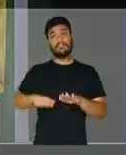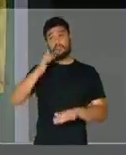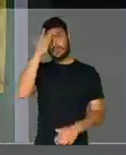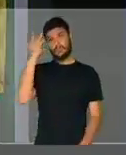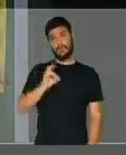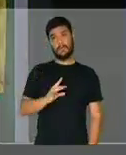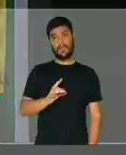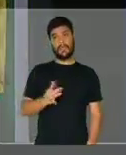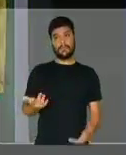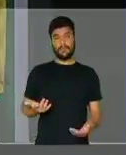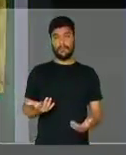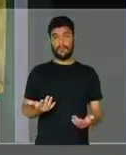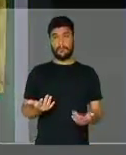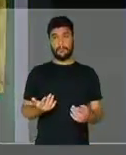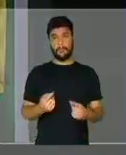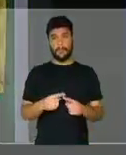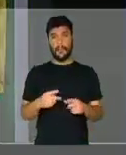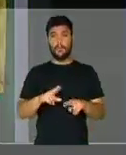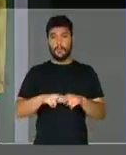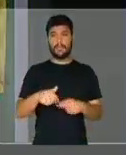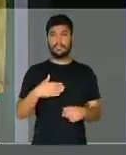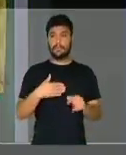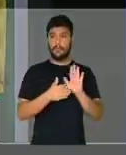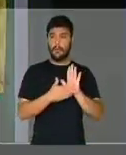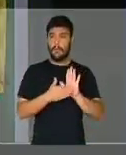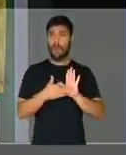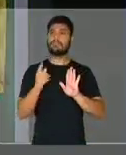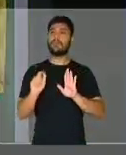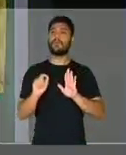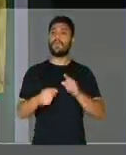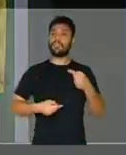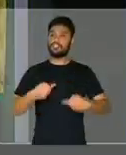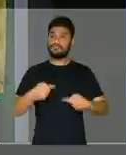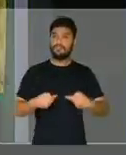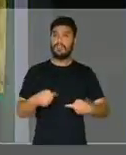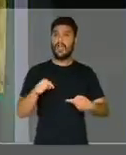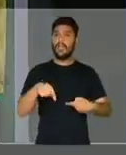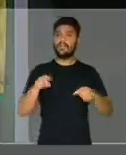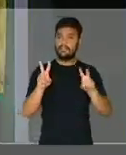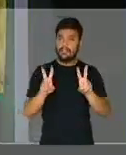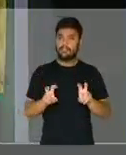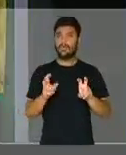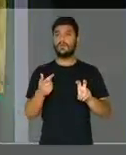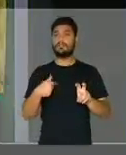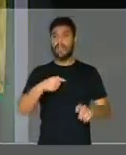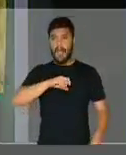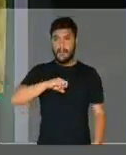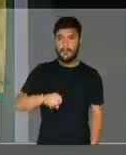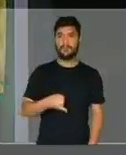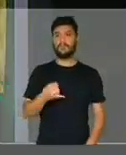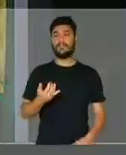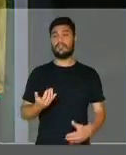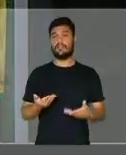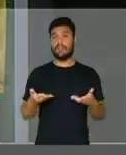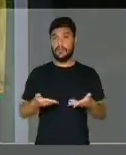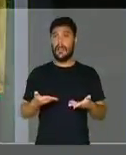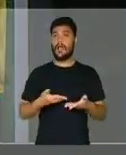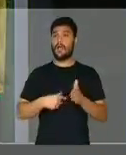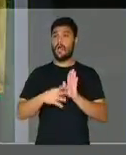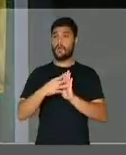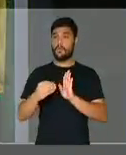proposta, é fundamental que debatamos largamente o assunto e, o quanto antes, aproveitemos um